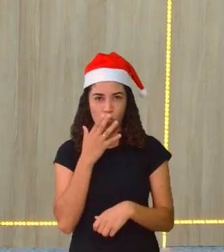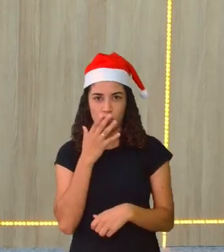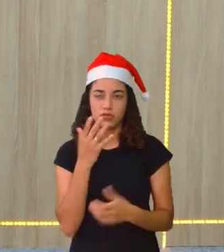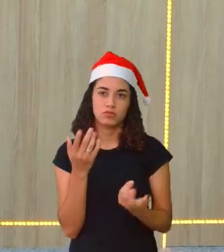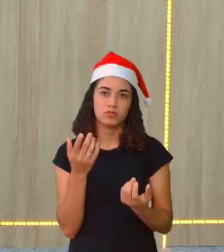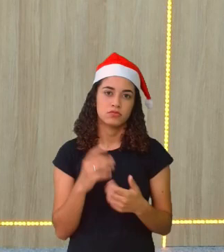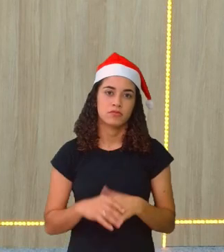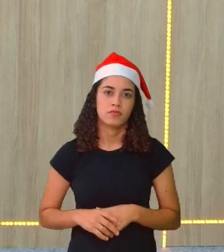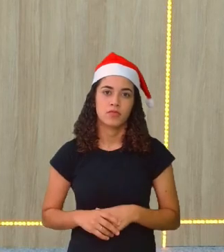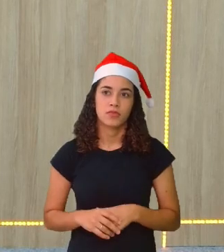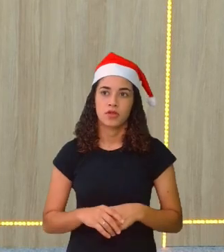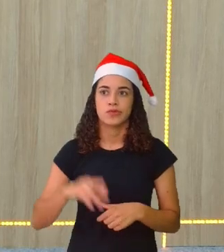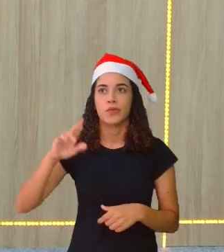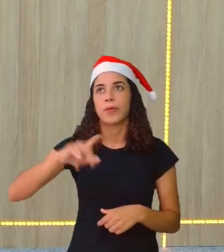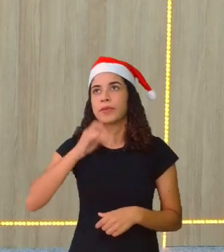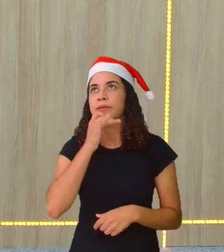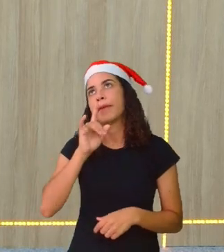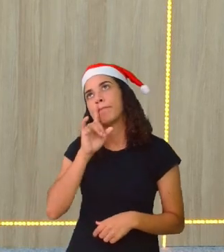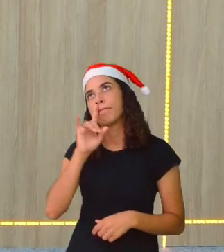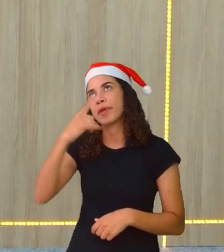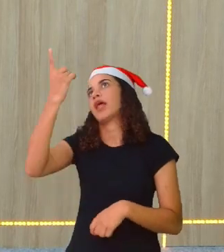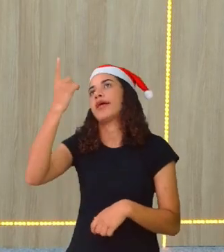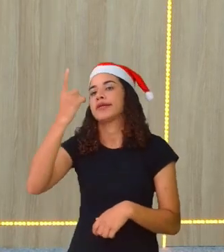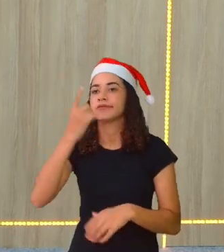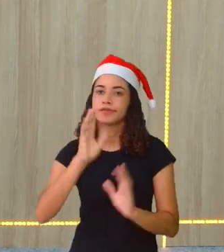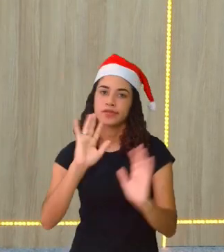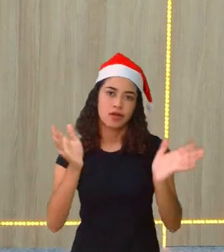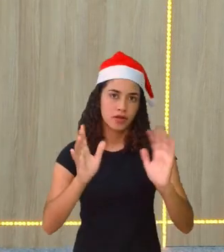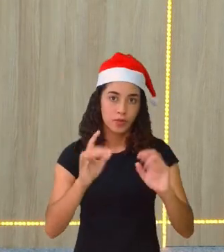é ao acaso. É porque, ó,